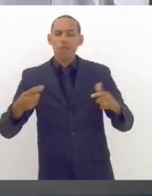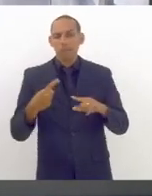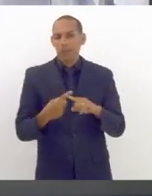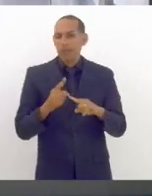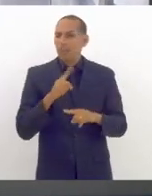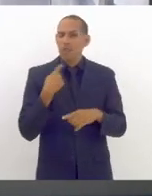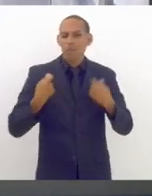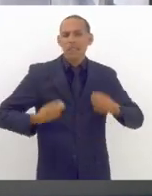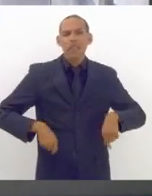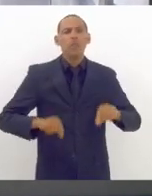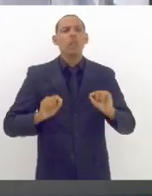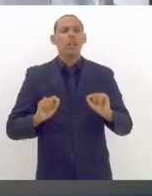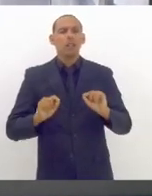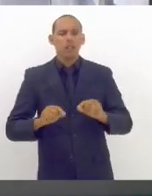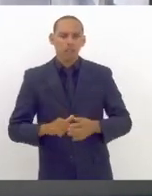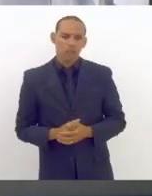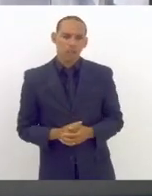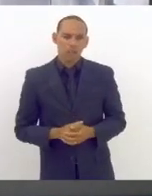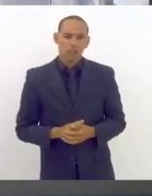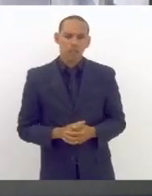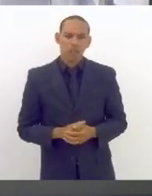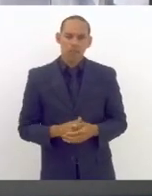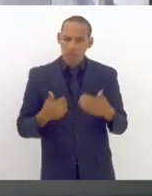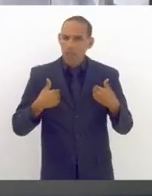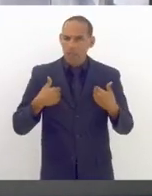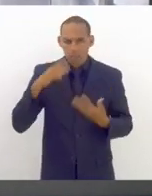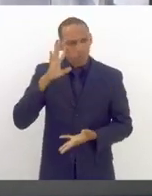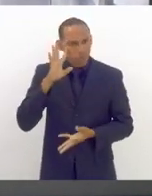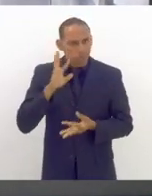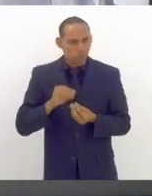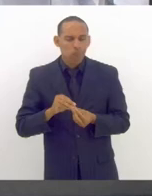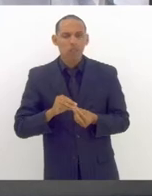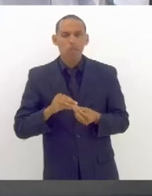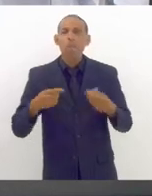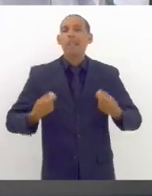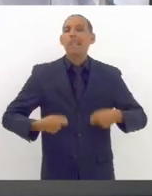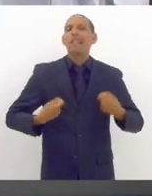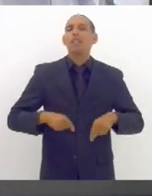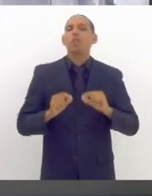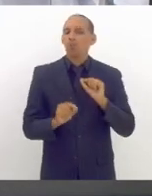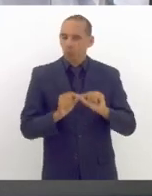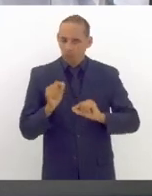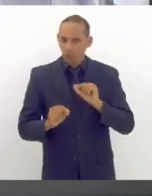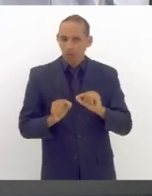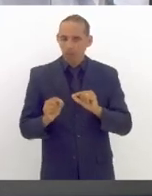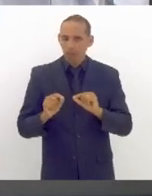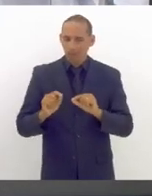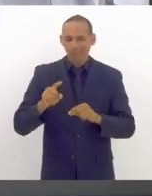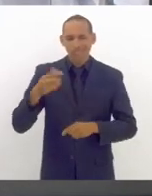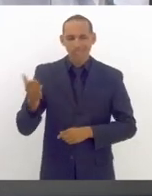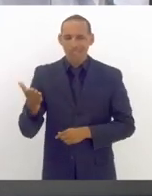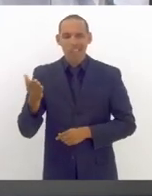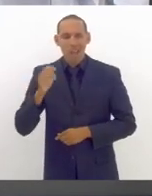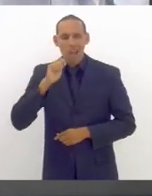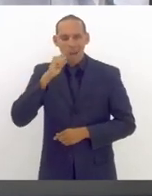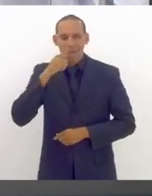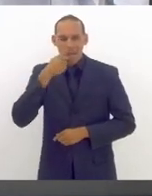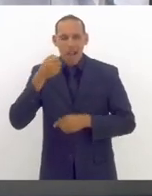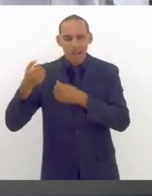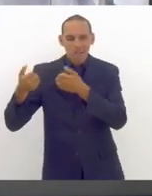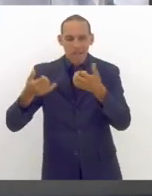precisa no entendimento depois da palavra do prefeito Eduardo